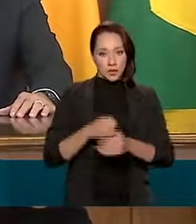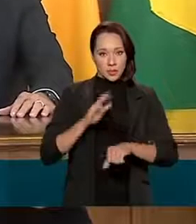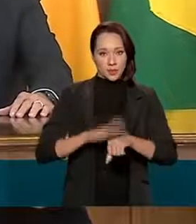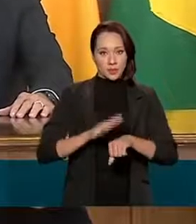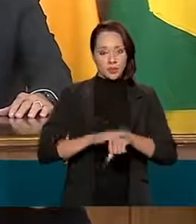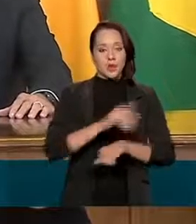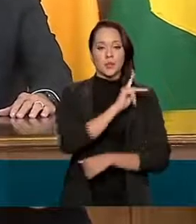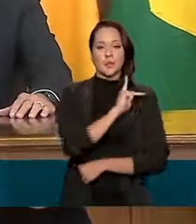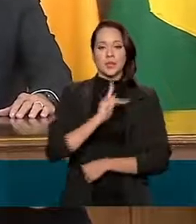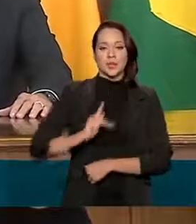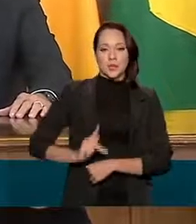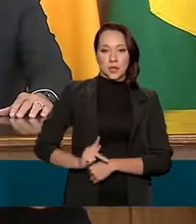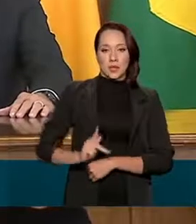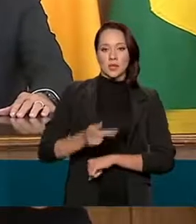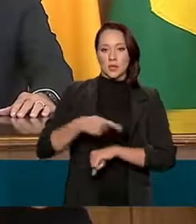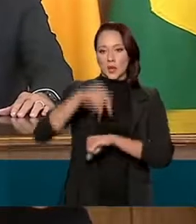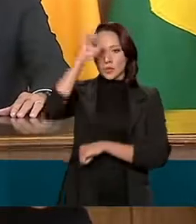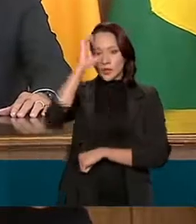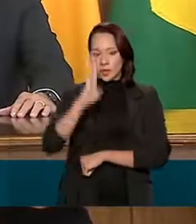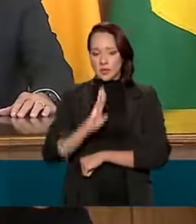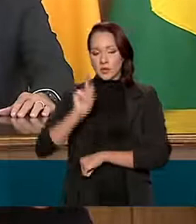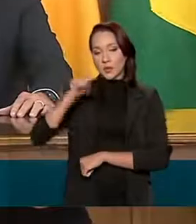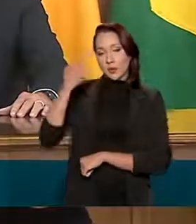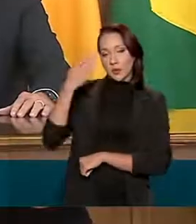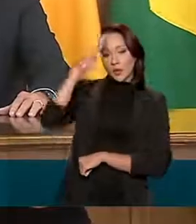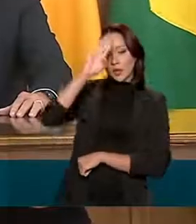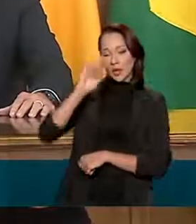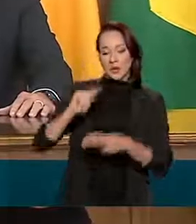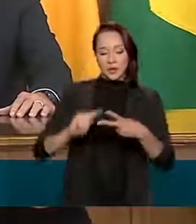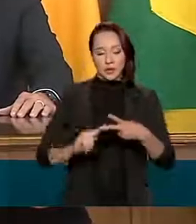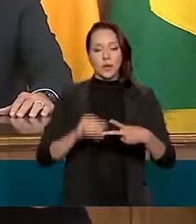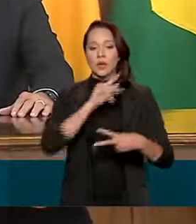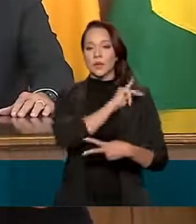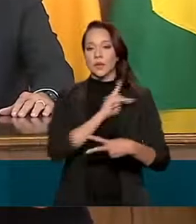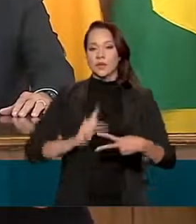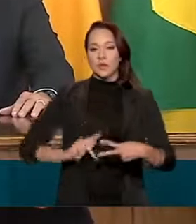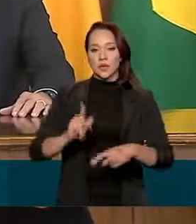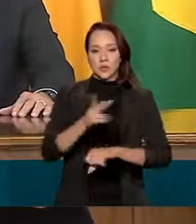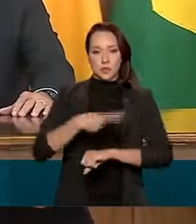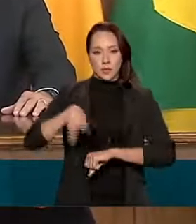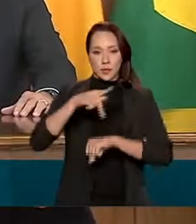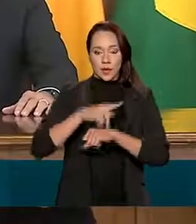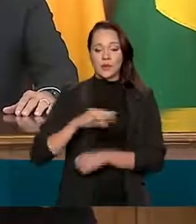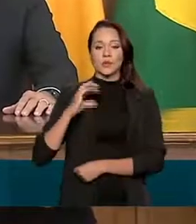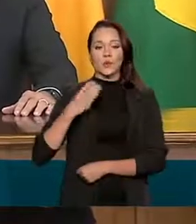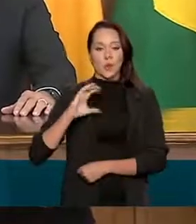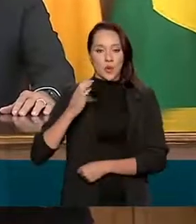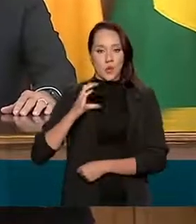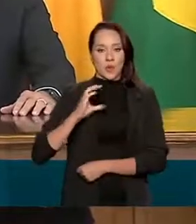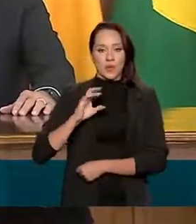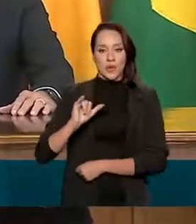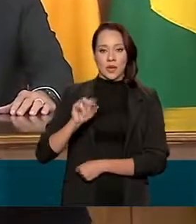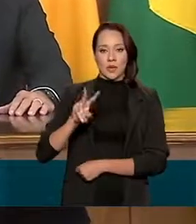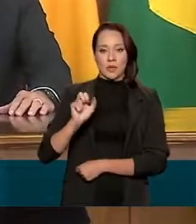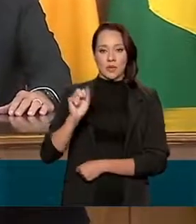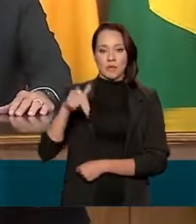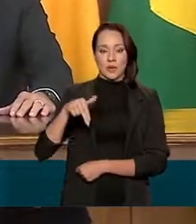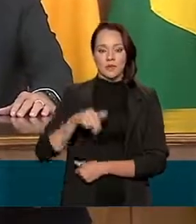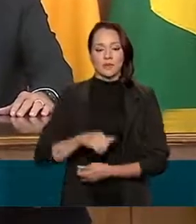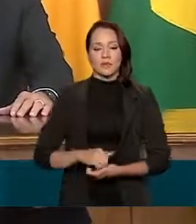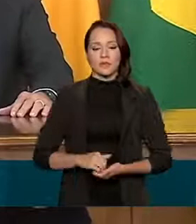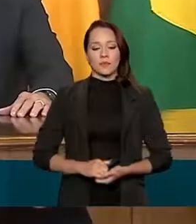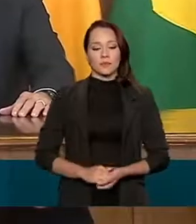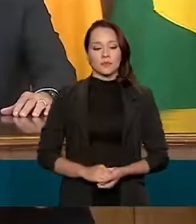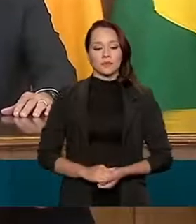Presidente da República Federativa do Brasil Jair bolsonaro e o Presidente da República da Colômbia Ivan Duque